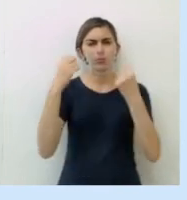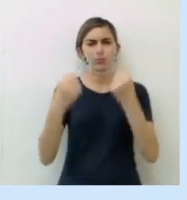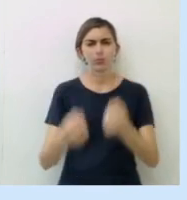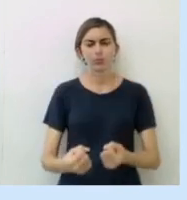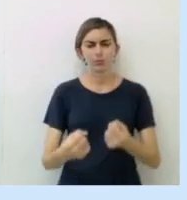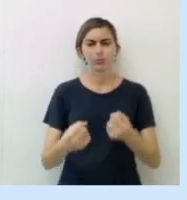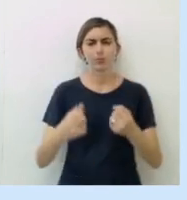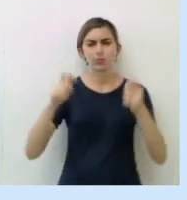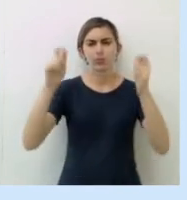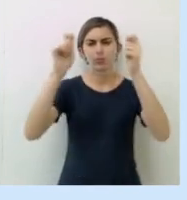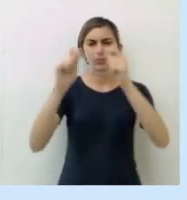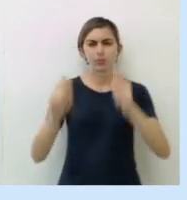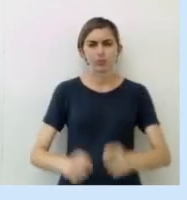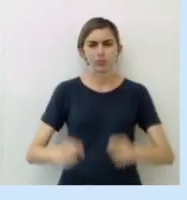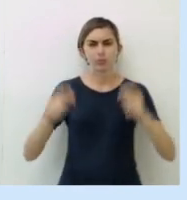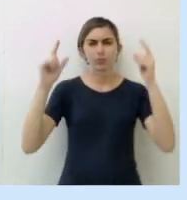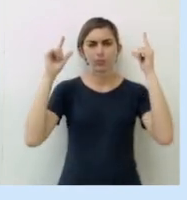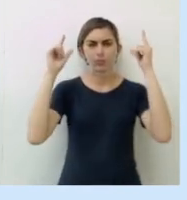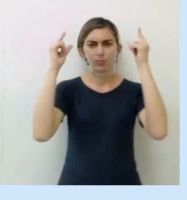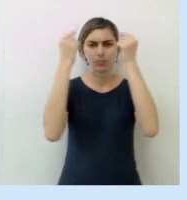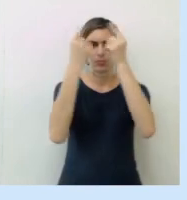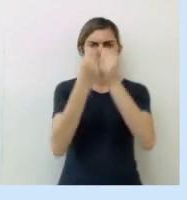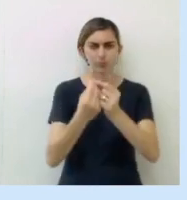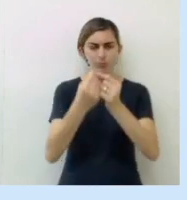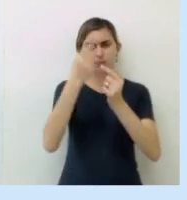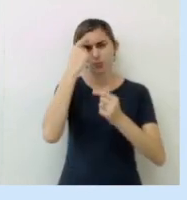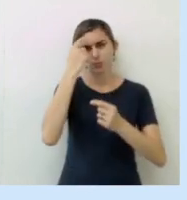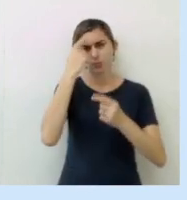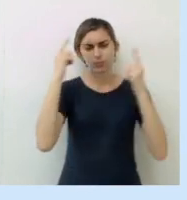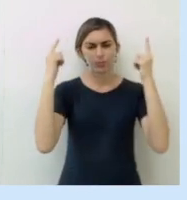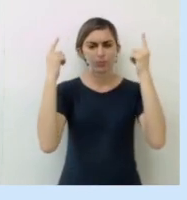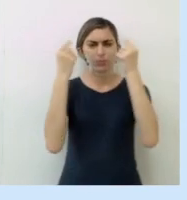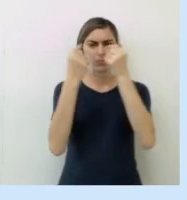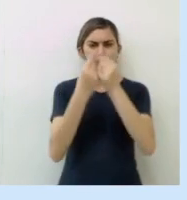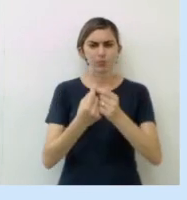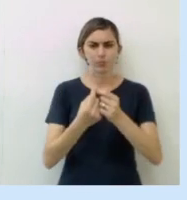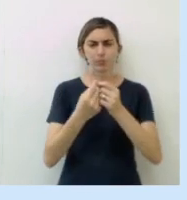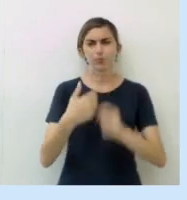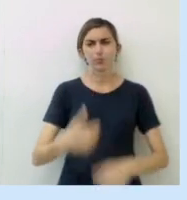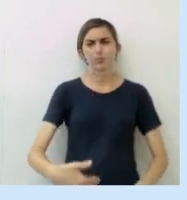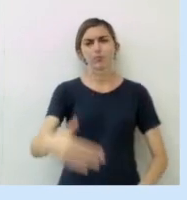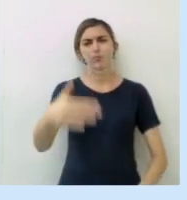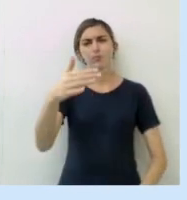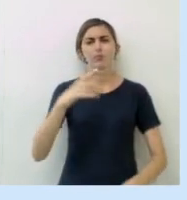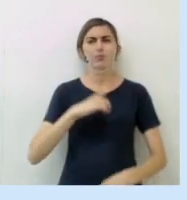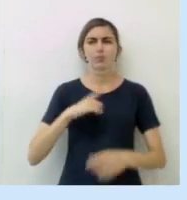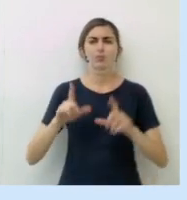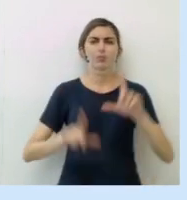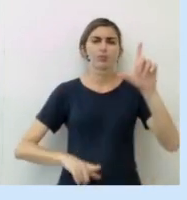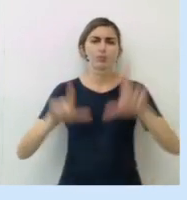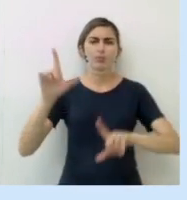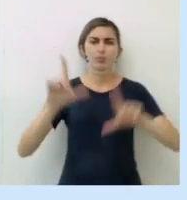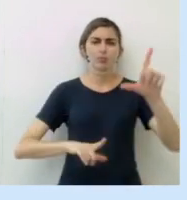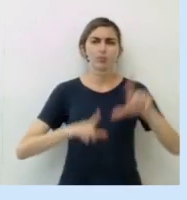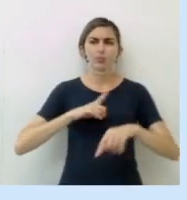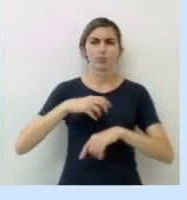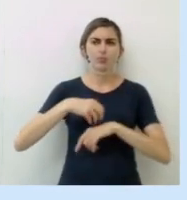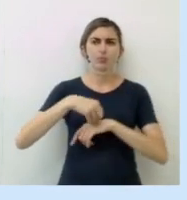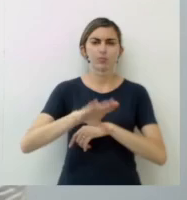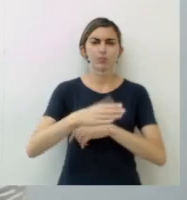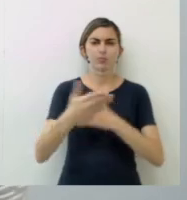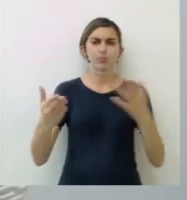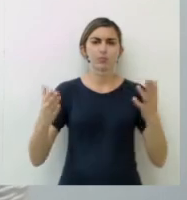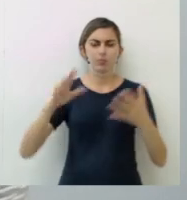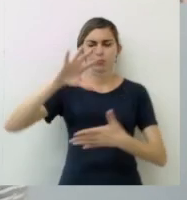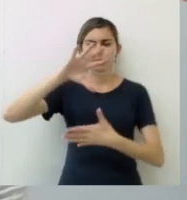da arte grega. Olha o peso do pensamento grego. E vamos adiante. Na tela trago para vocês um